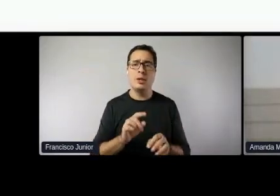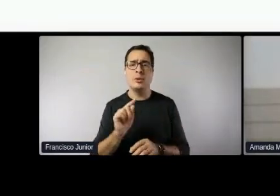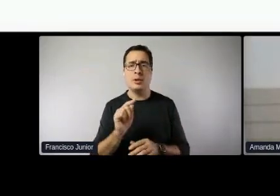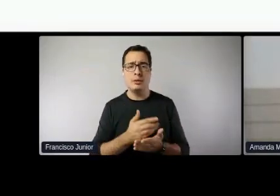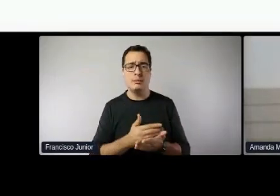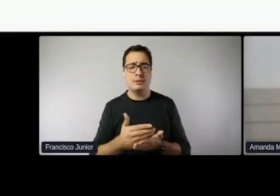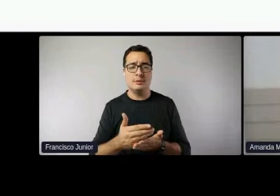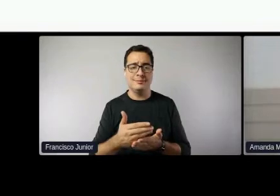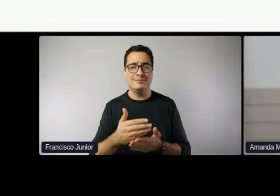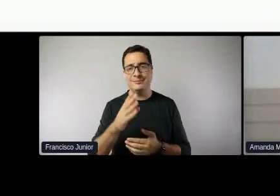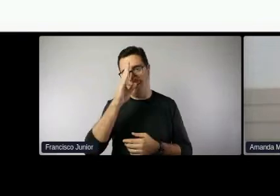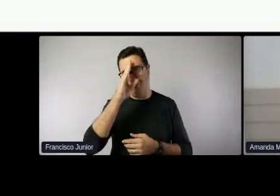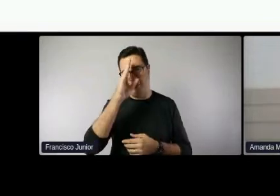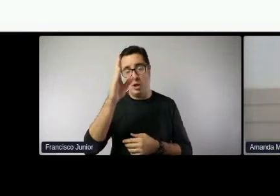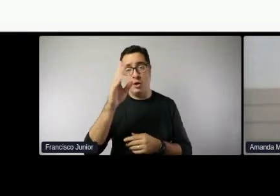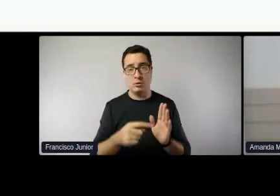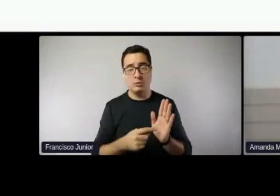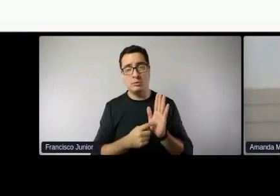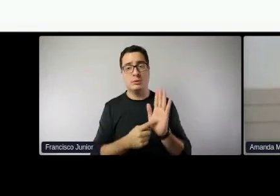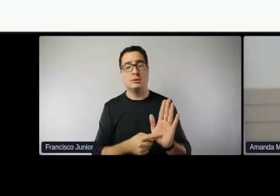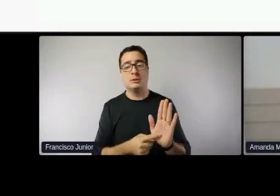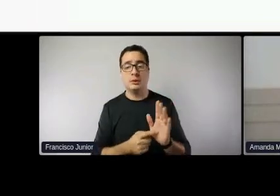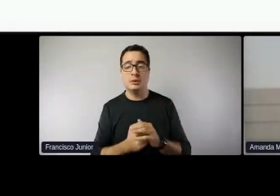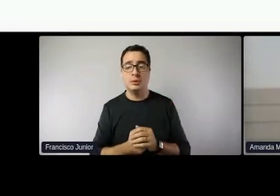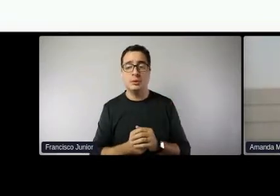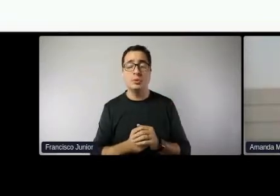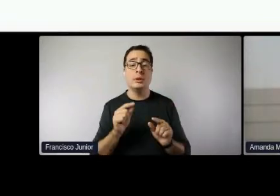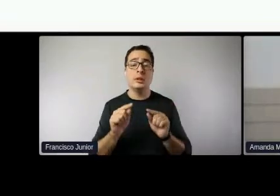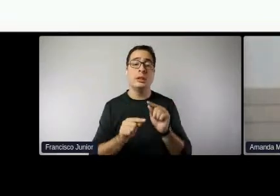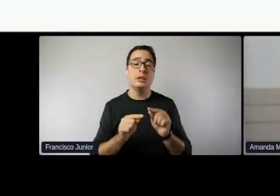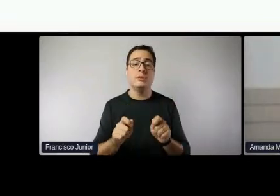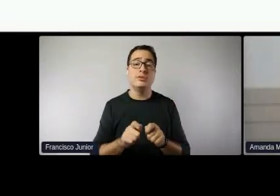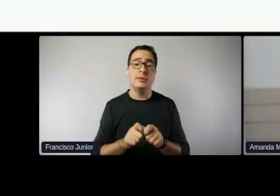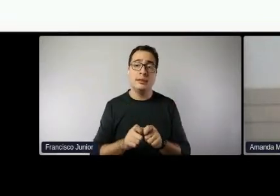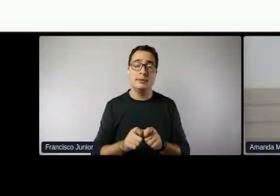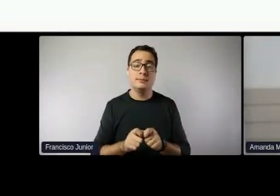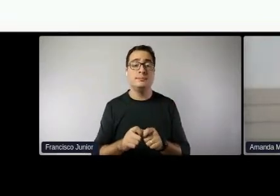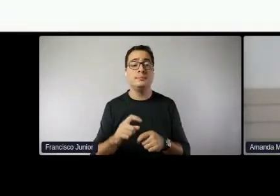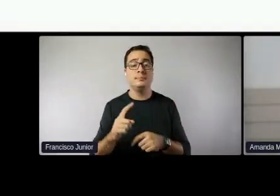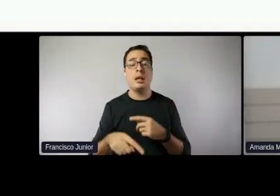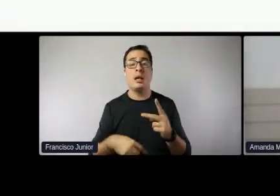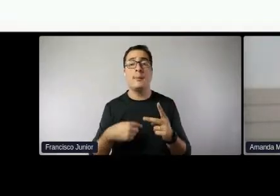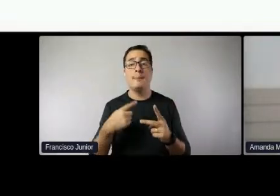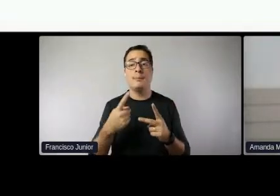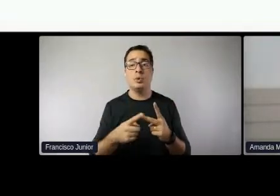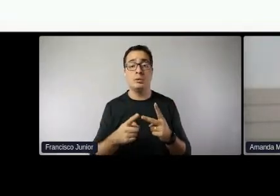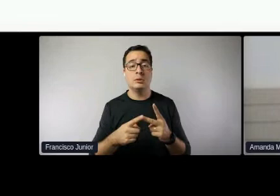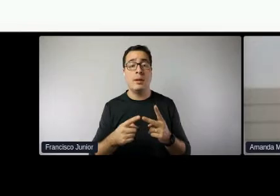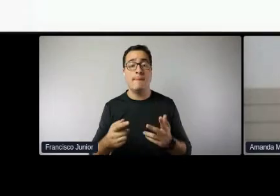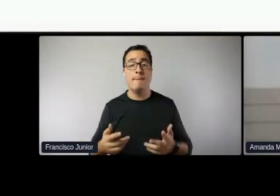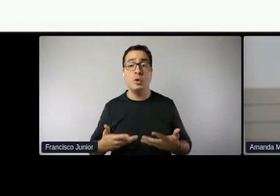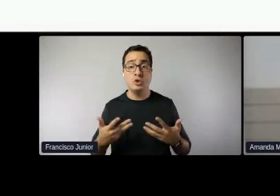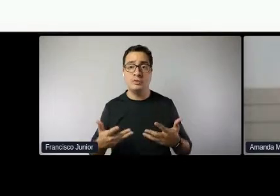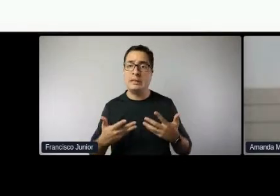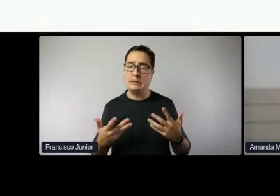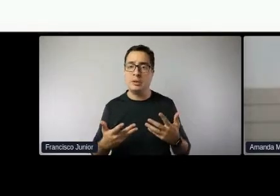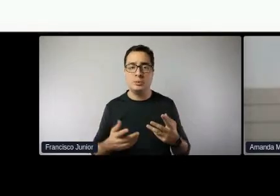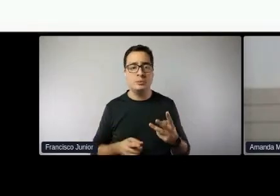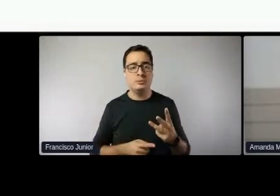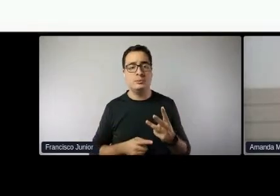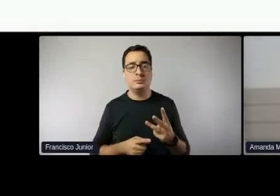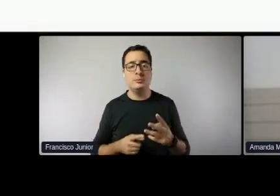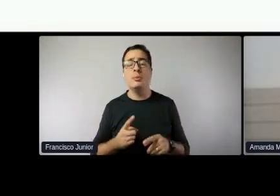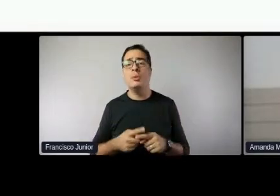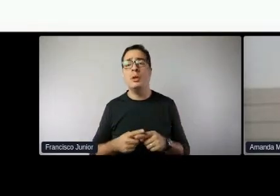com a cereja do bolo, né? Mostrando o que a gente fez. E depois a gente vai trazer um pouco ali da motivação. Então,